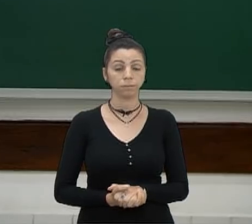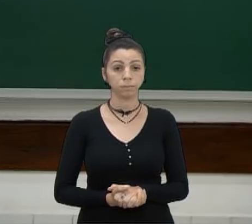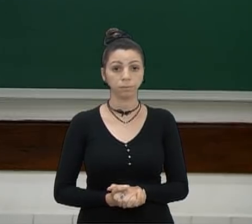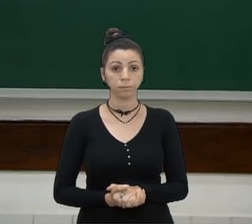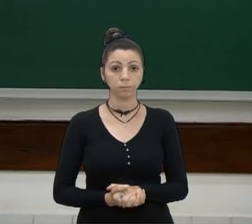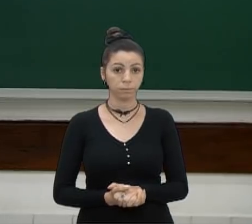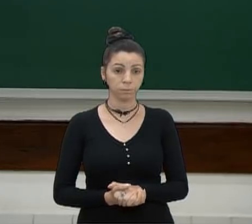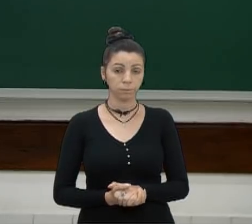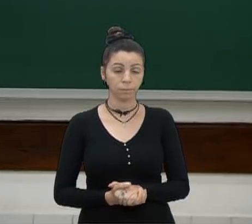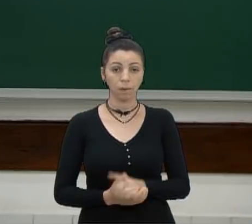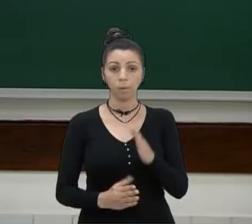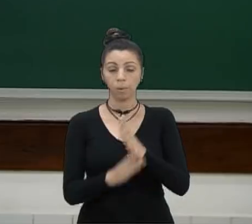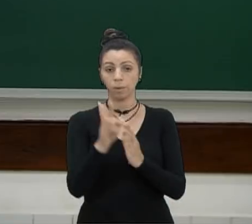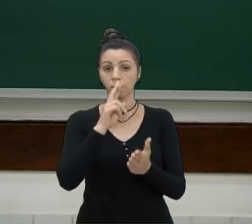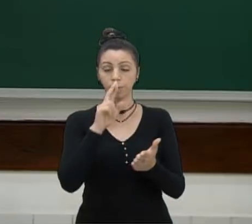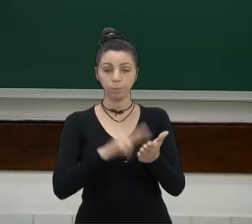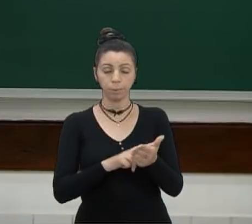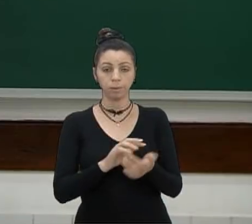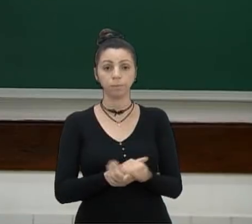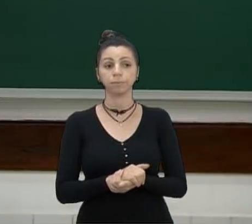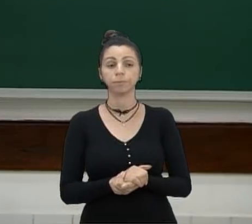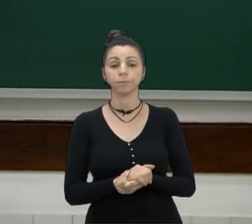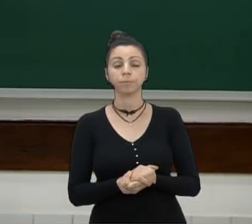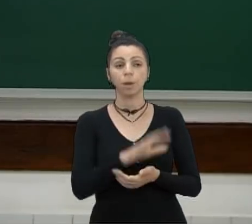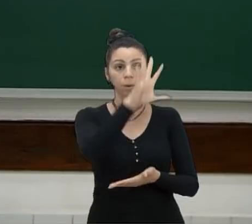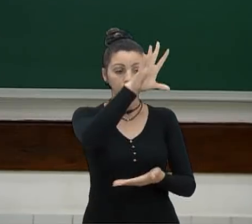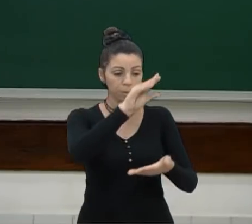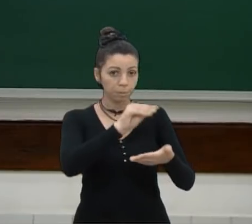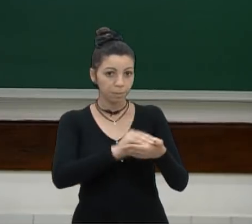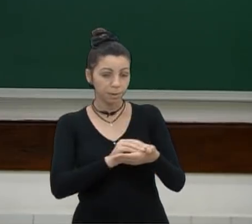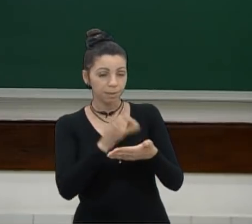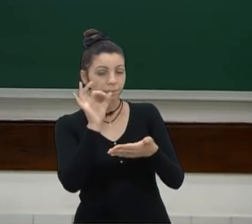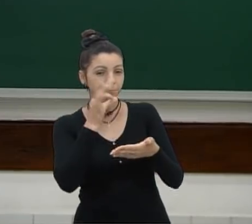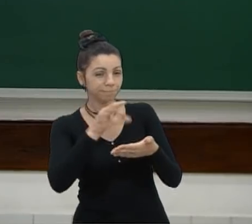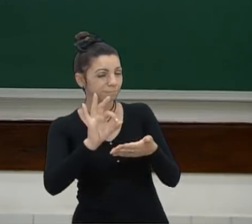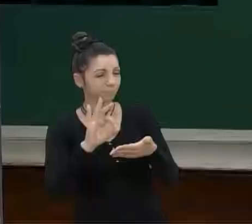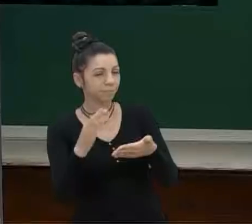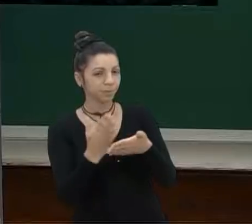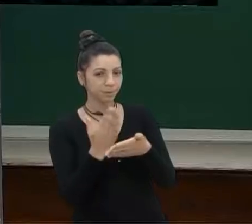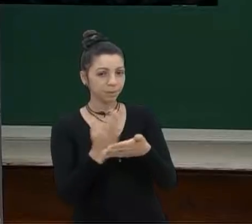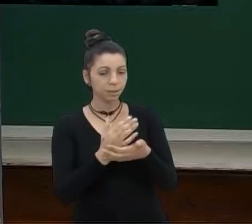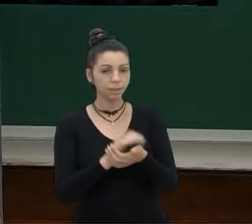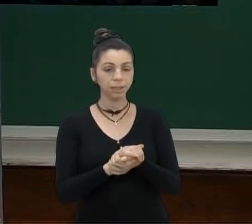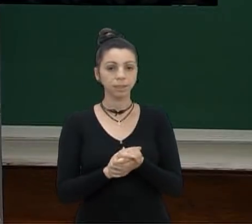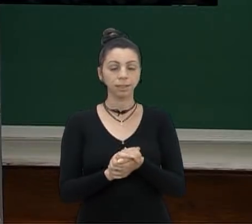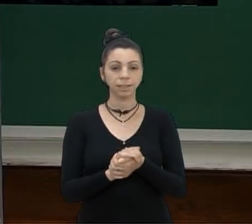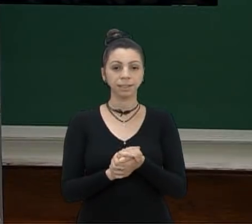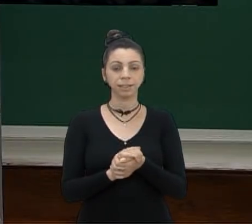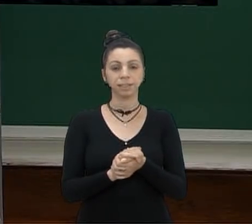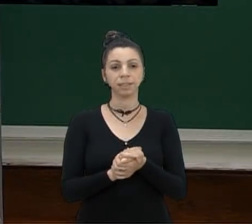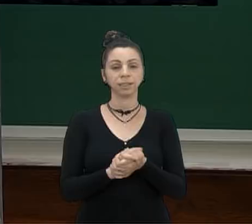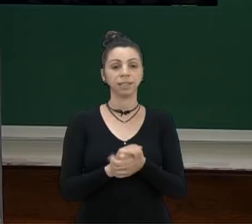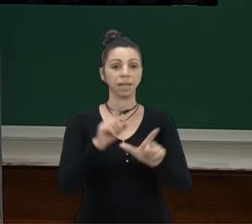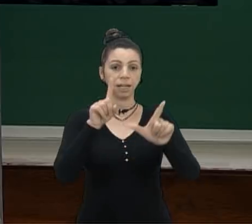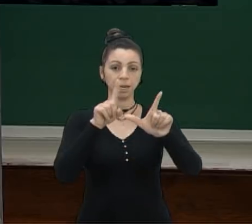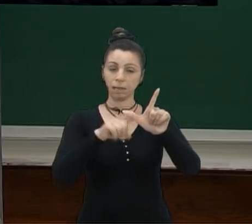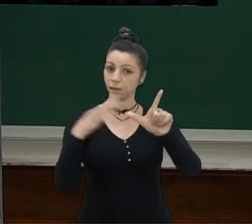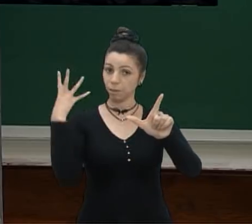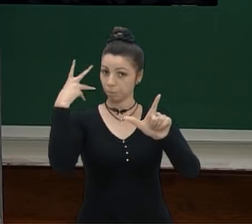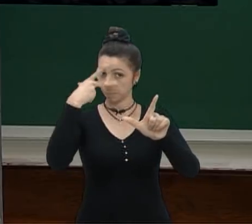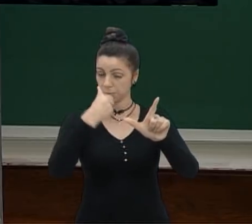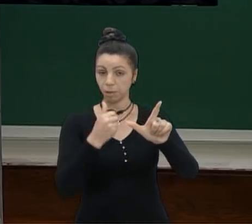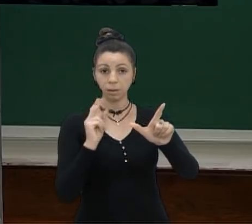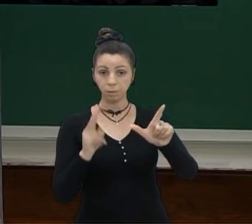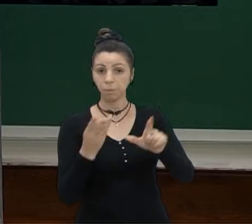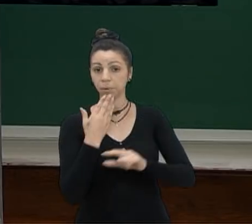Corrigiu o exercício? Vamos ver o próximo? Então você copiou, tudo bonitinho, está caprichado no teu caderno, letra bonita que eu sempre peço, eu sei que vocês têm.